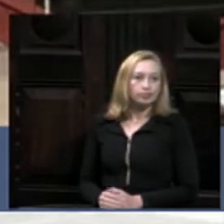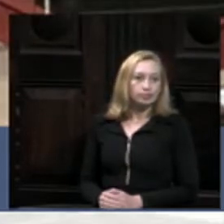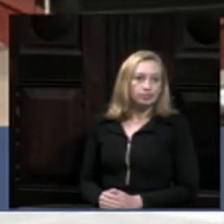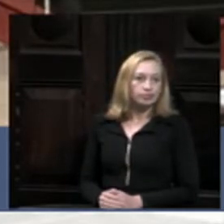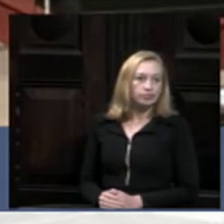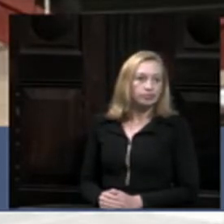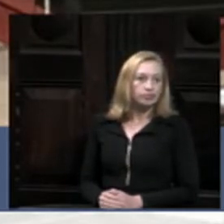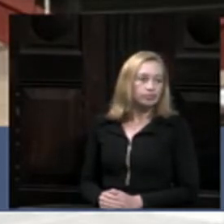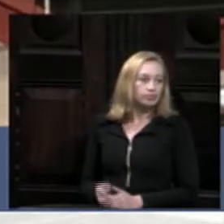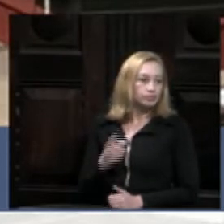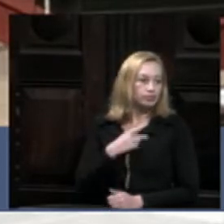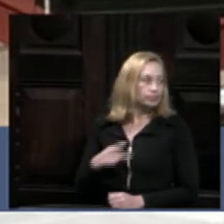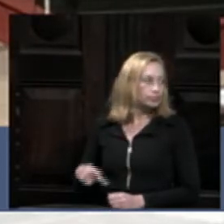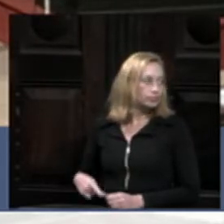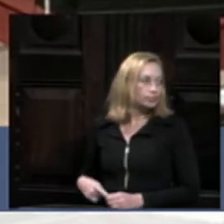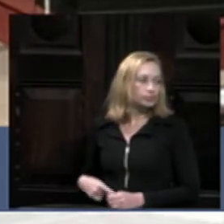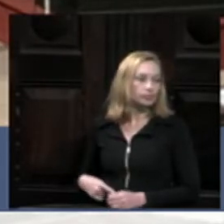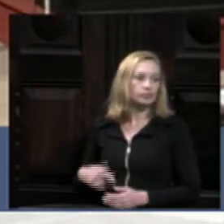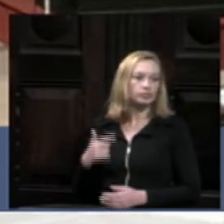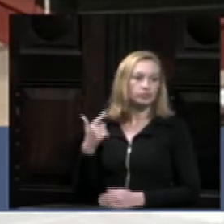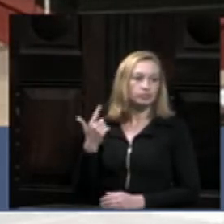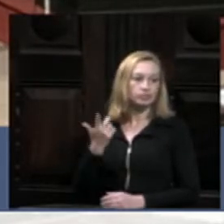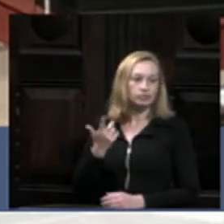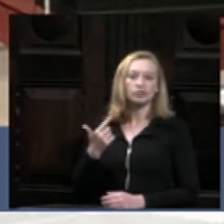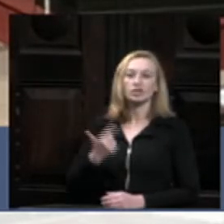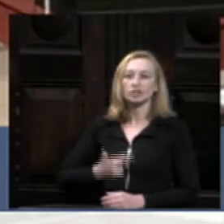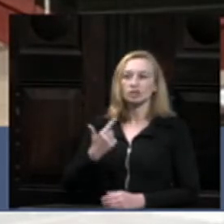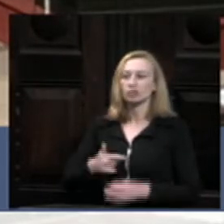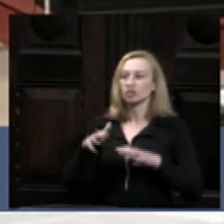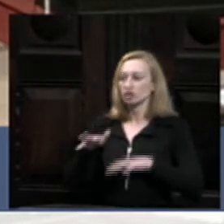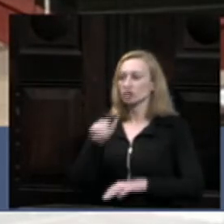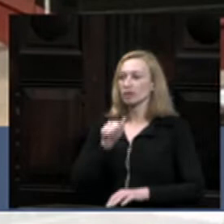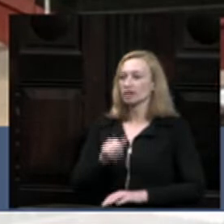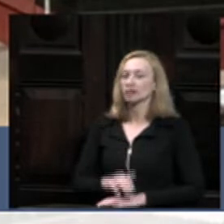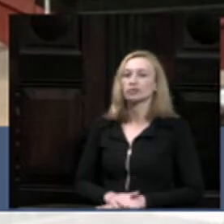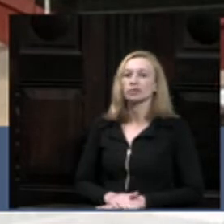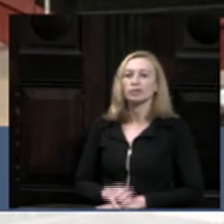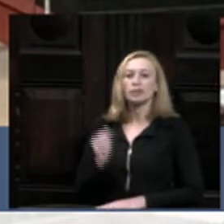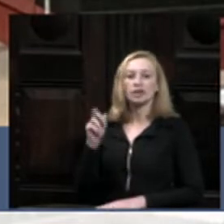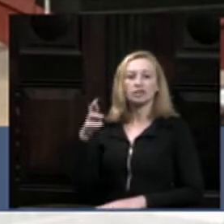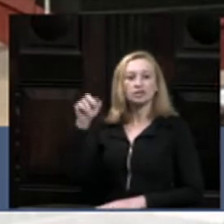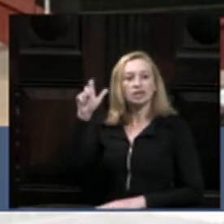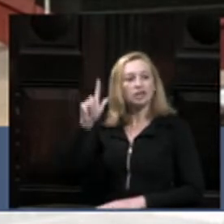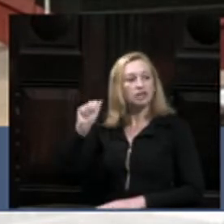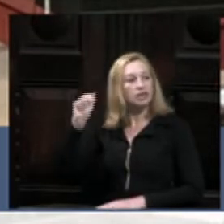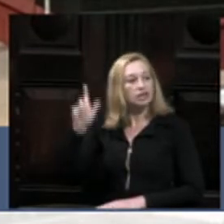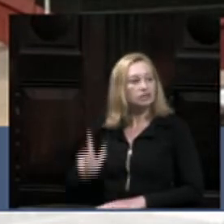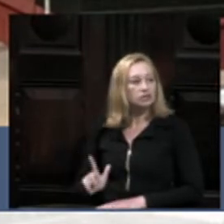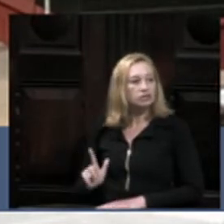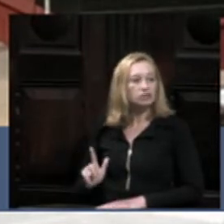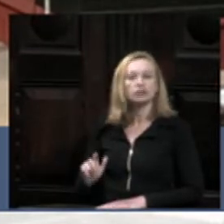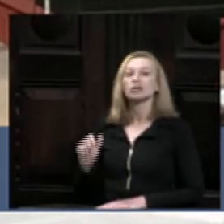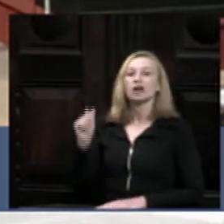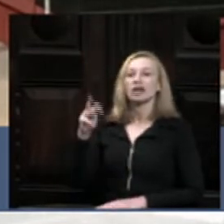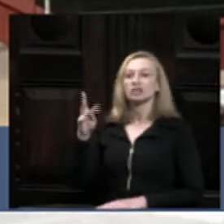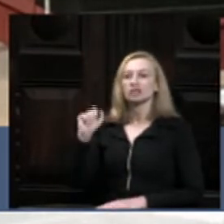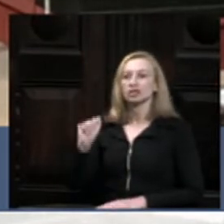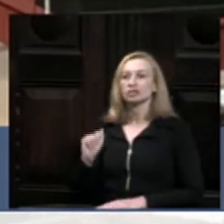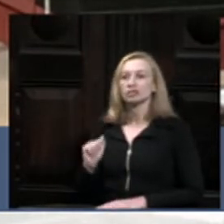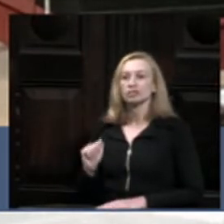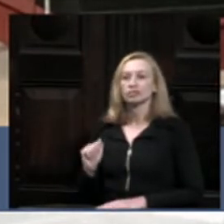A presidência irá proceder à segunda chamada. Deputado André Lazzaroni, Átila